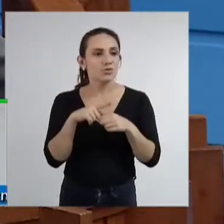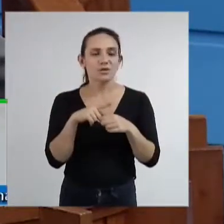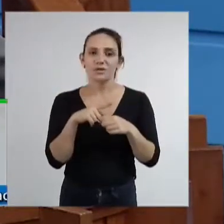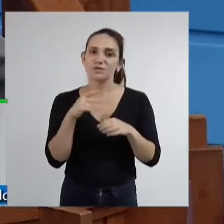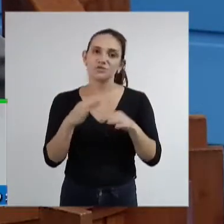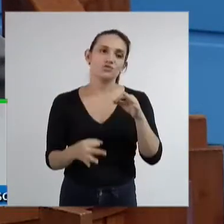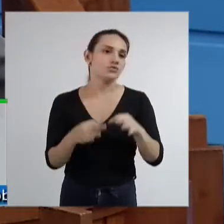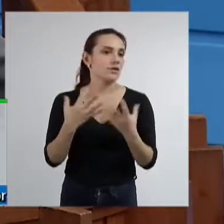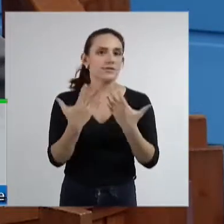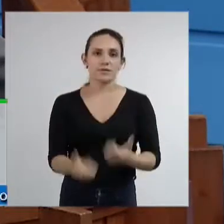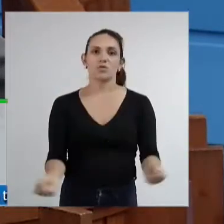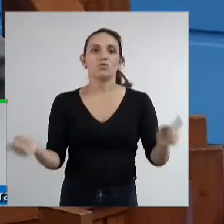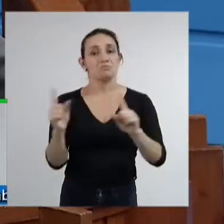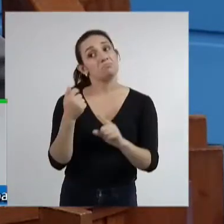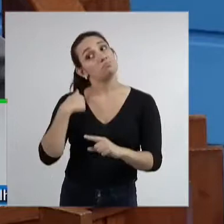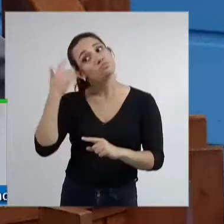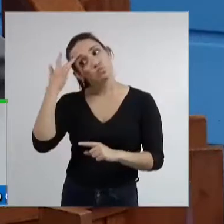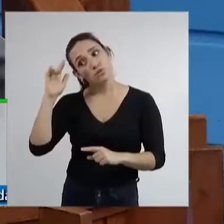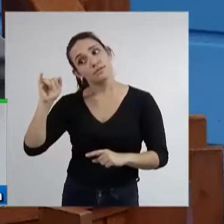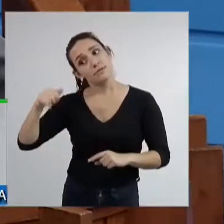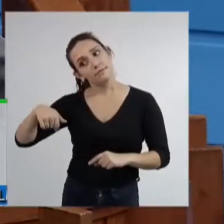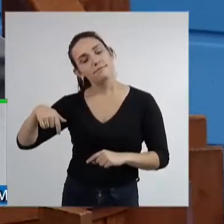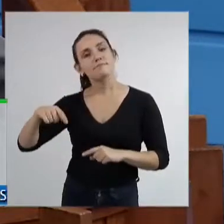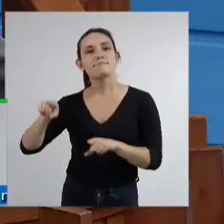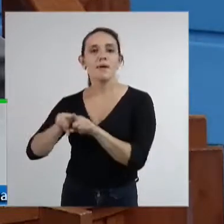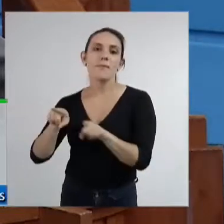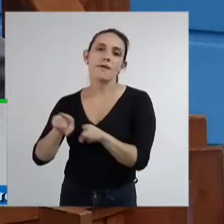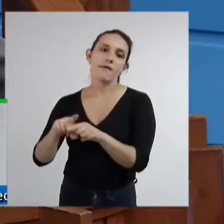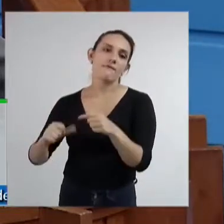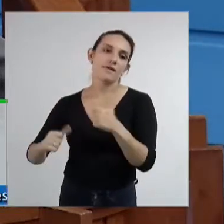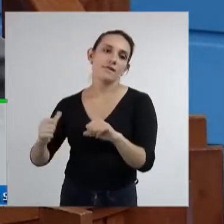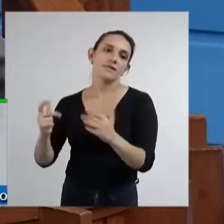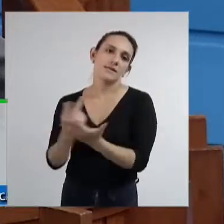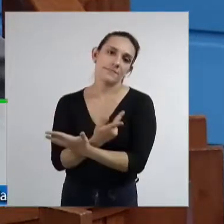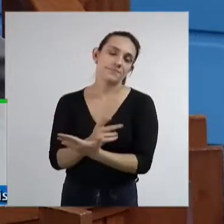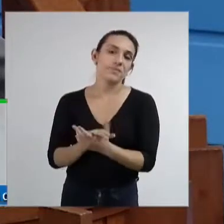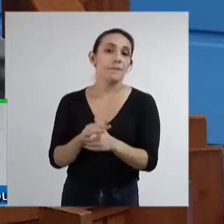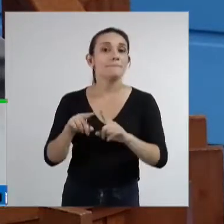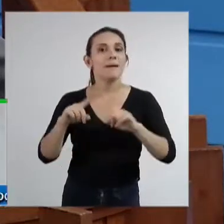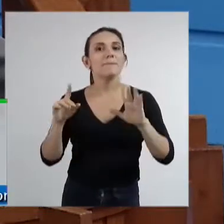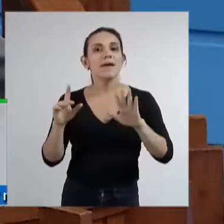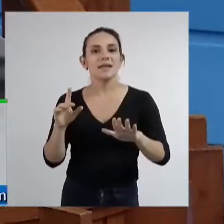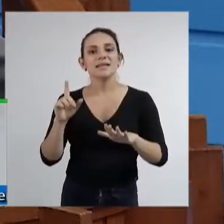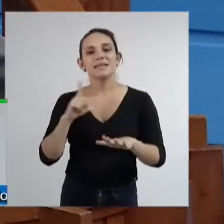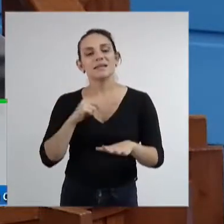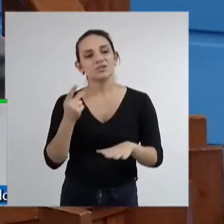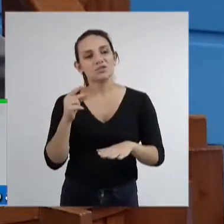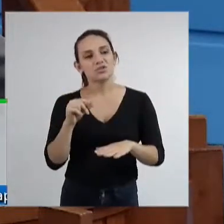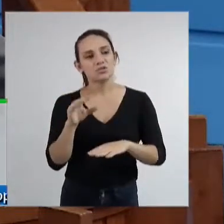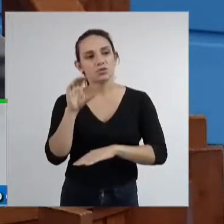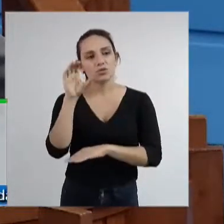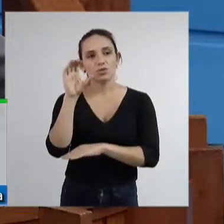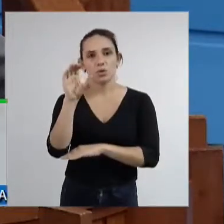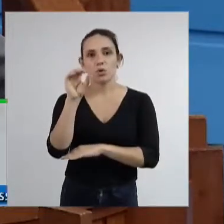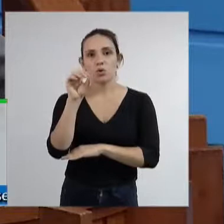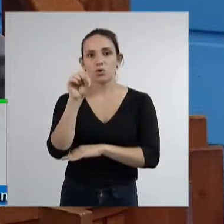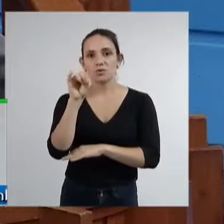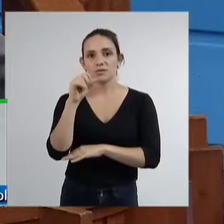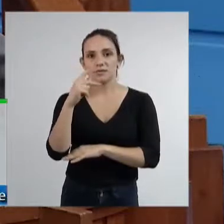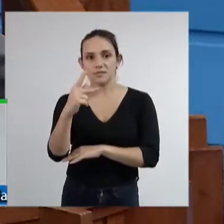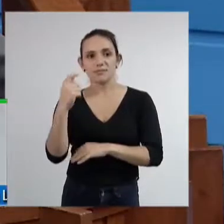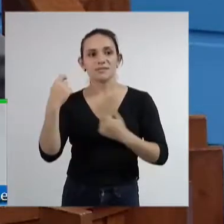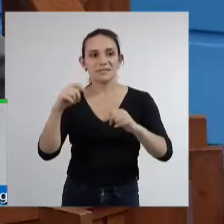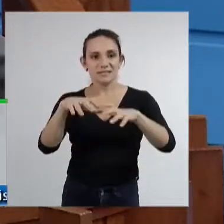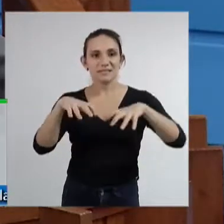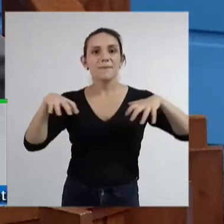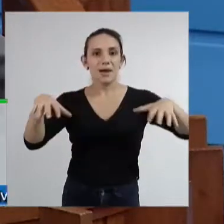se aqui vão pensar da mesma forma. Mas a iluminação pública, a COSIP, tinha que ser separada da conta